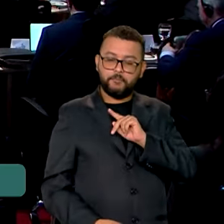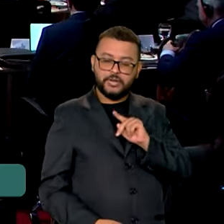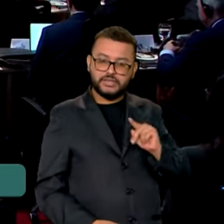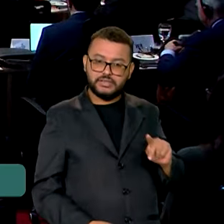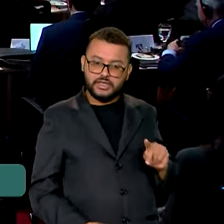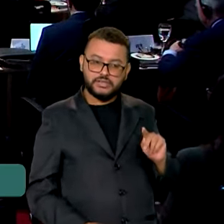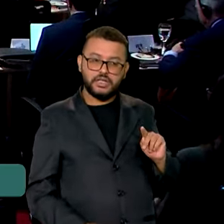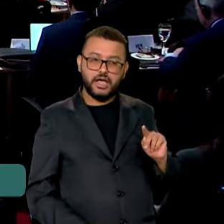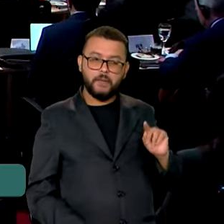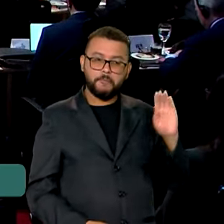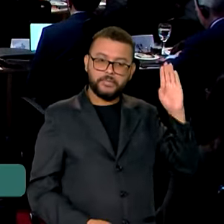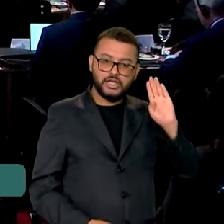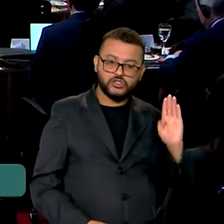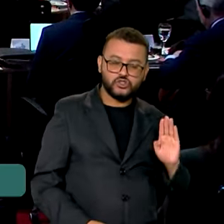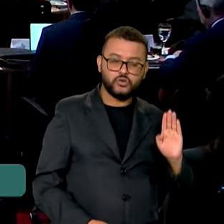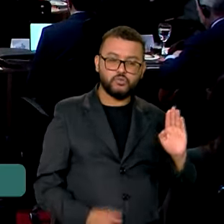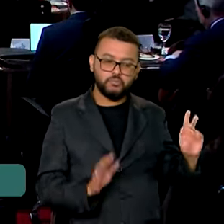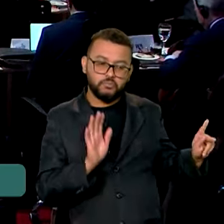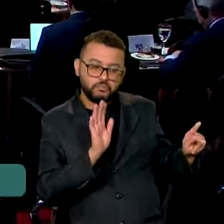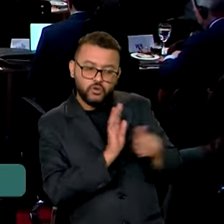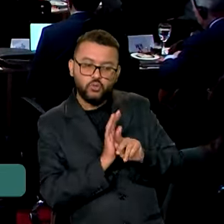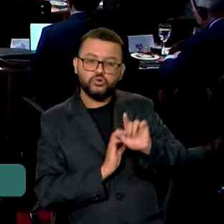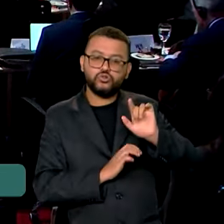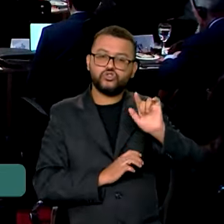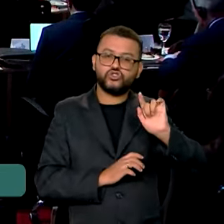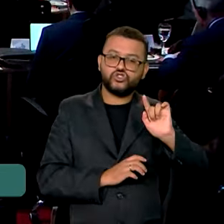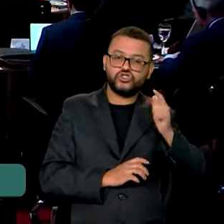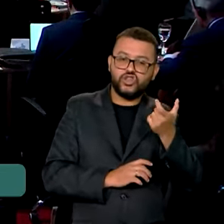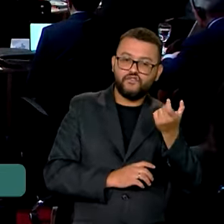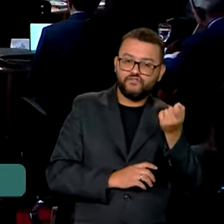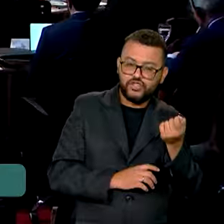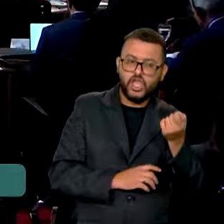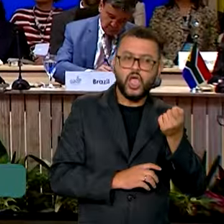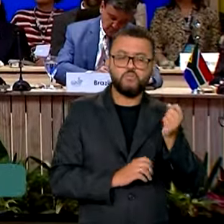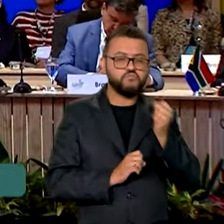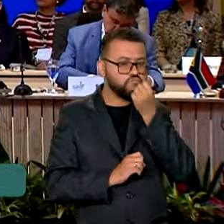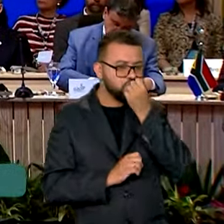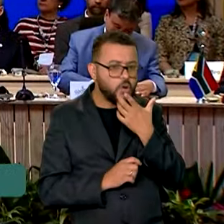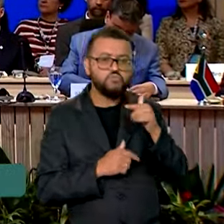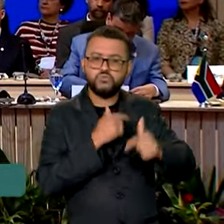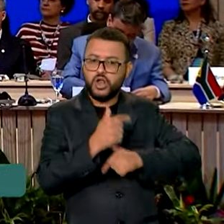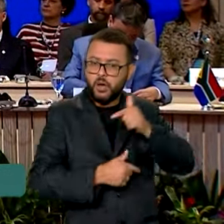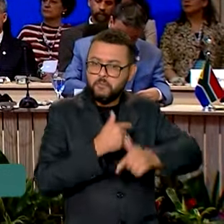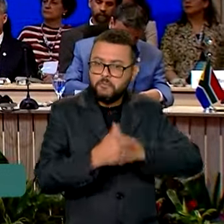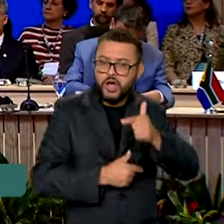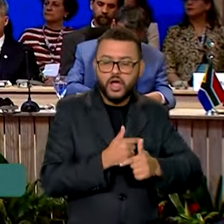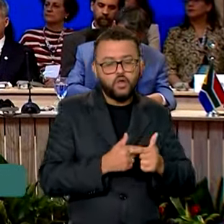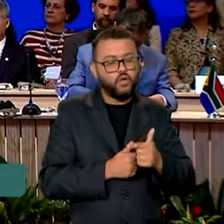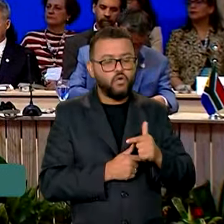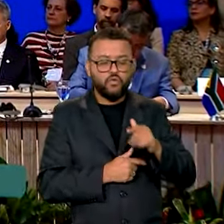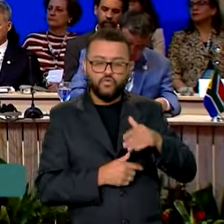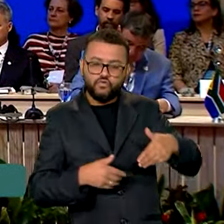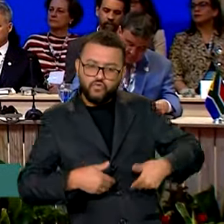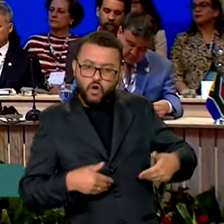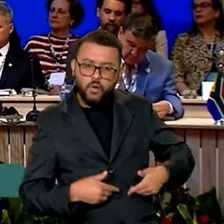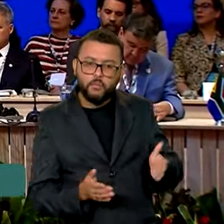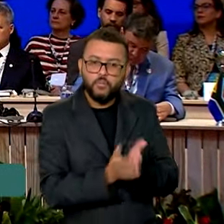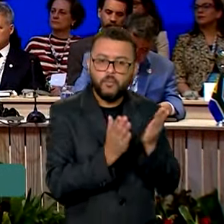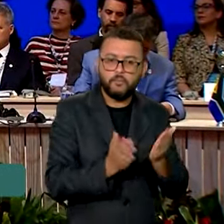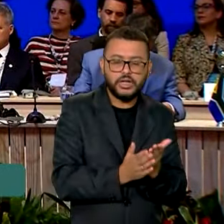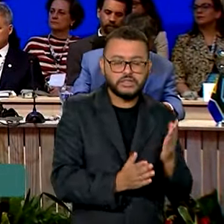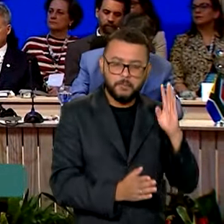a diferença, colocando o combate contra a fome e a pobreza como uma prioridade no centro da agenda